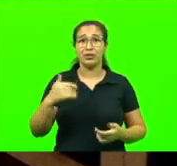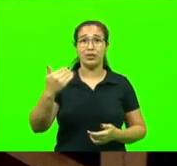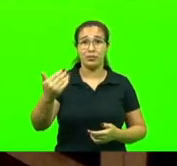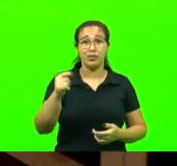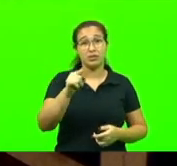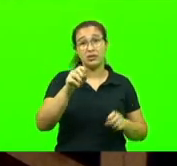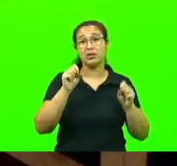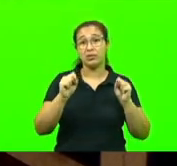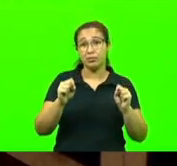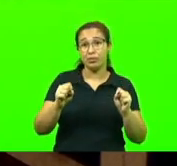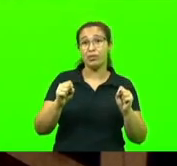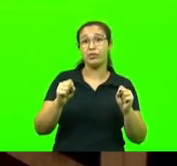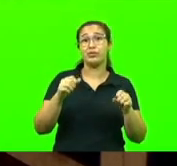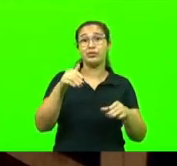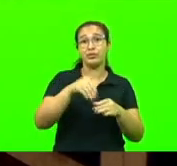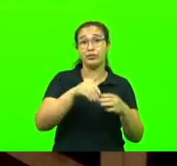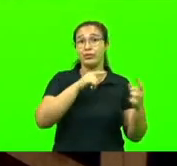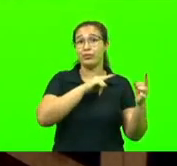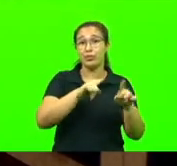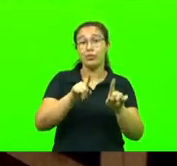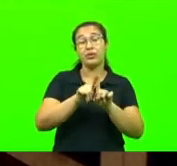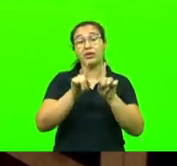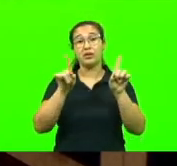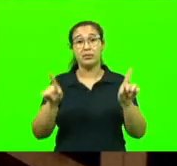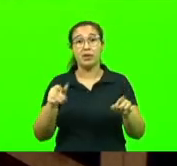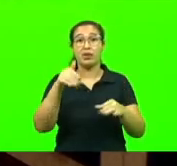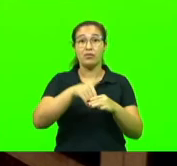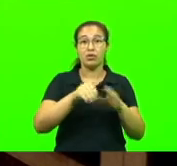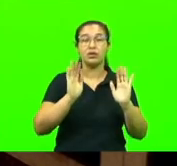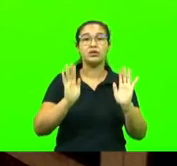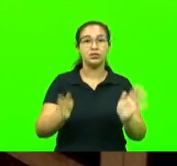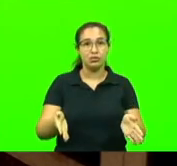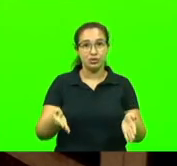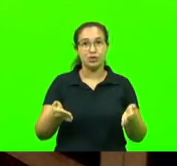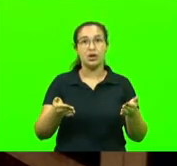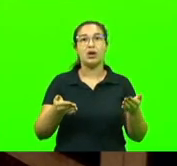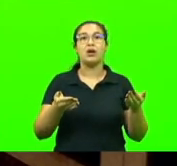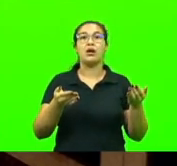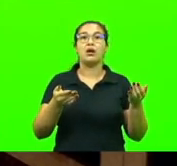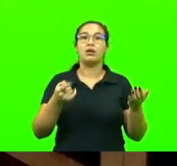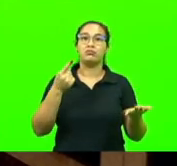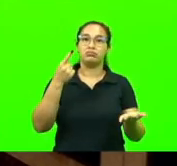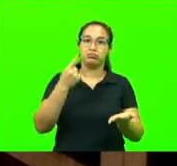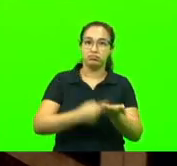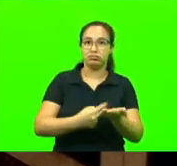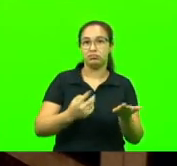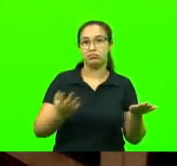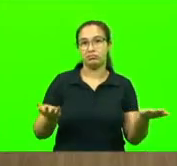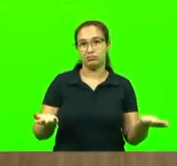pode declarar que votaria contrário, mas a votação, o placar já tinha sido. Já tinha sido divulgado.